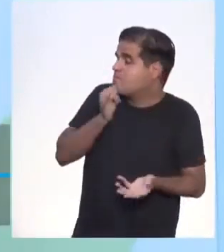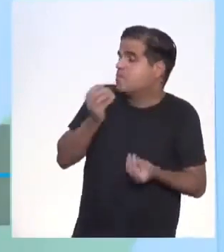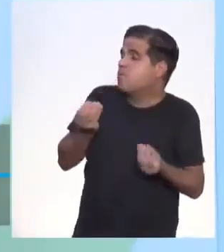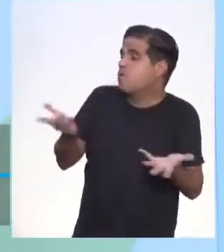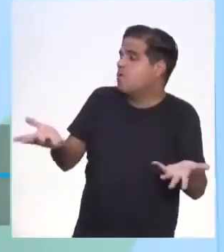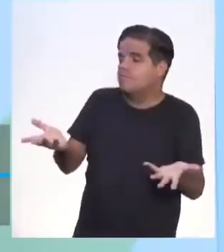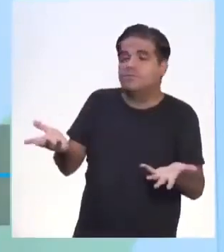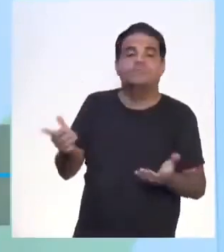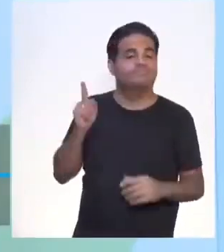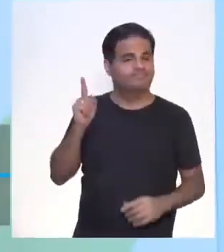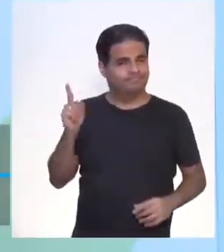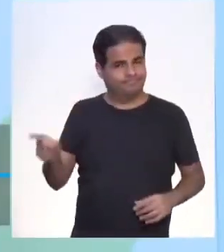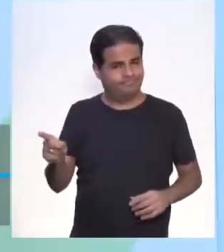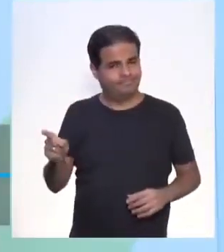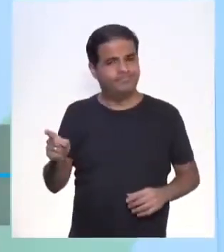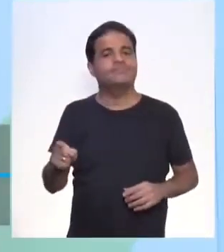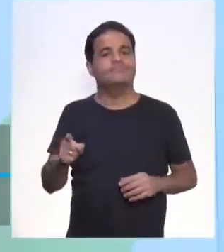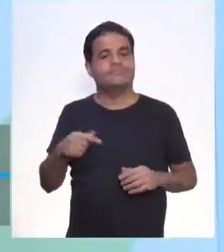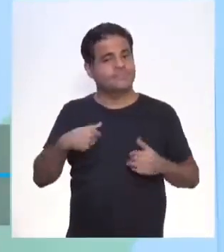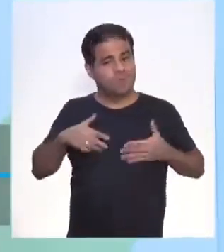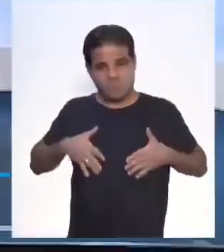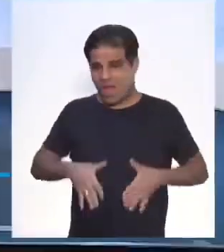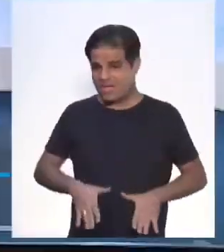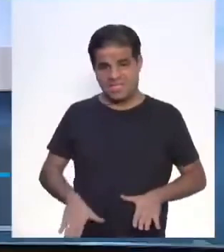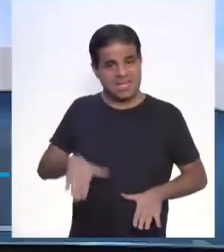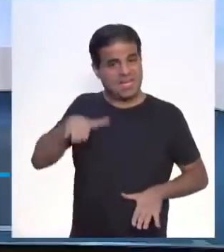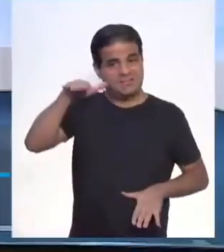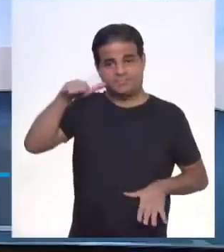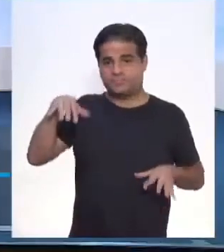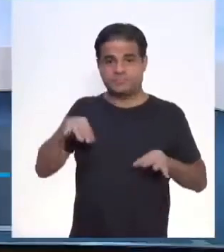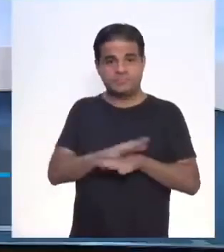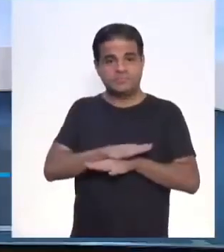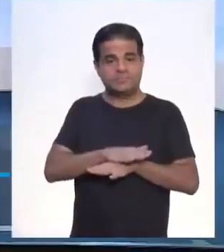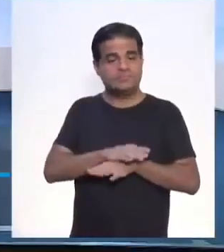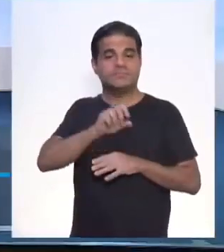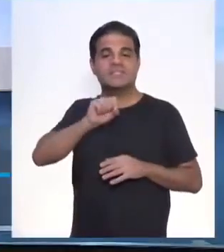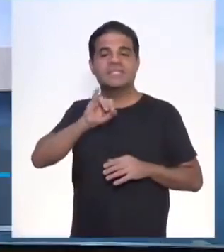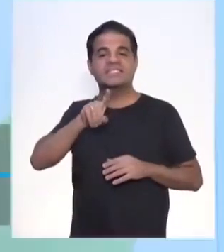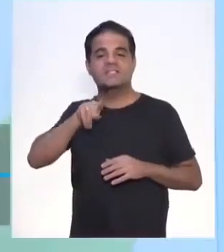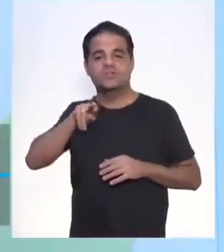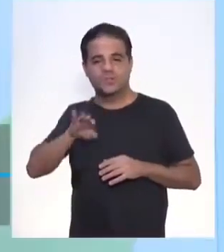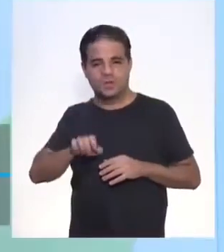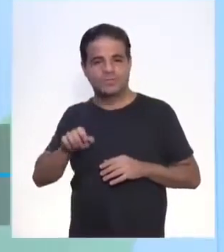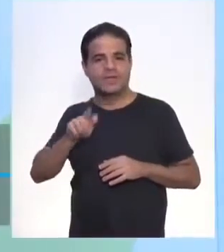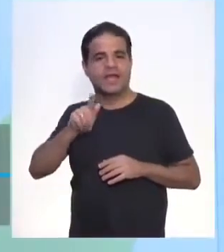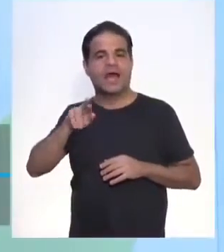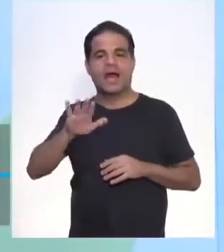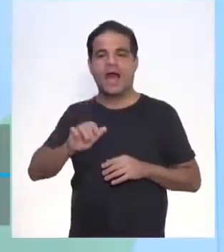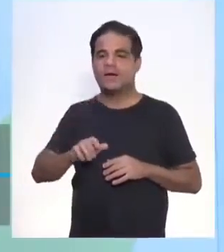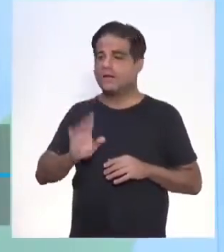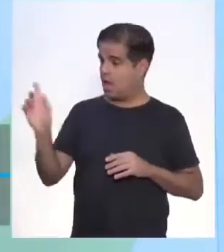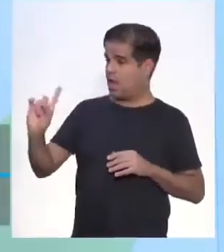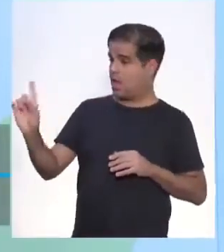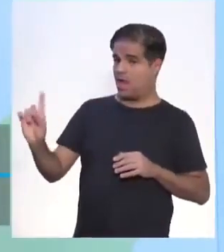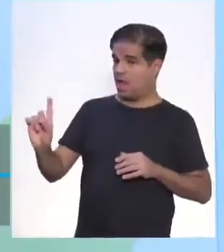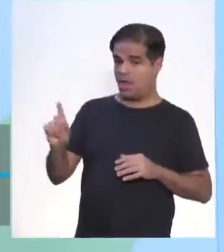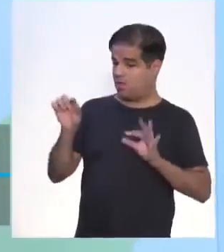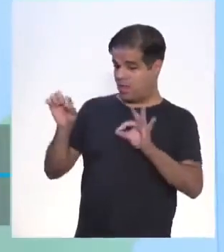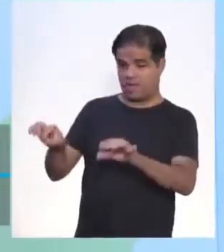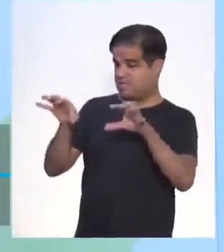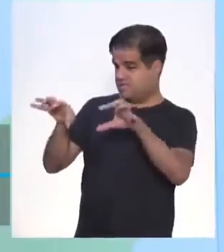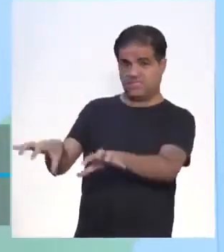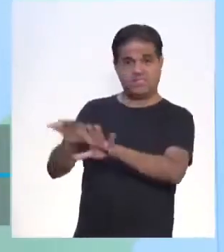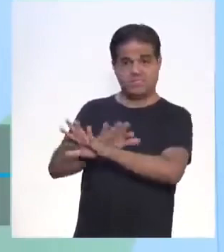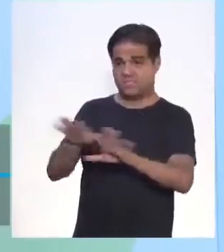algo que uma sempre vez a foi síndrome assim. de Gabriela. Eu nasci assim, eu cresci Ai, a assim. síndrome de Gabriela é tudo na minha vida, esse povo com a síndrome. Não, gente, é assim, sempre